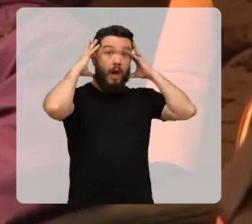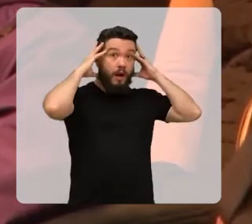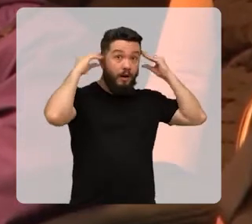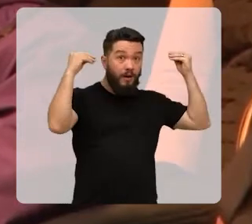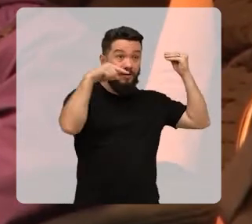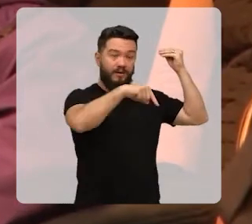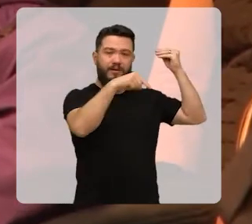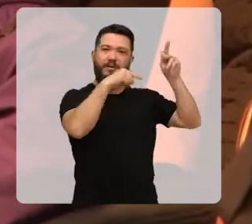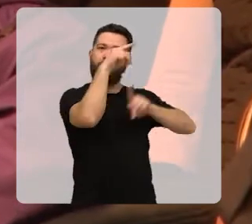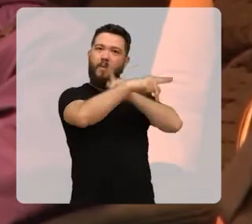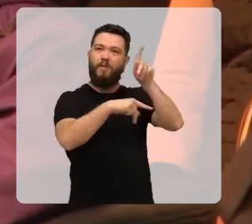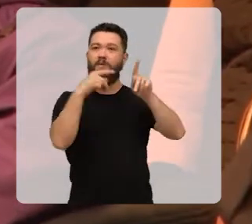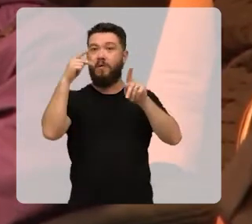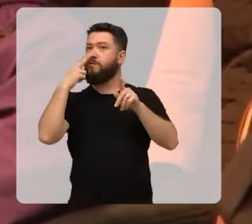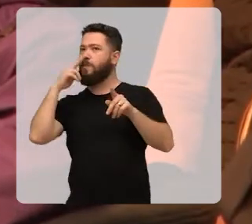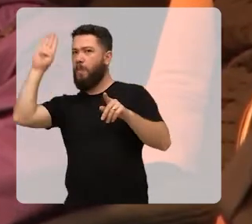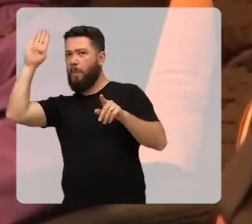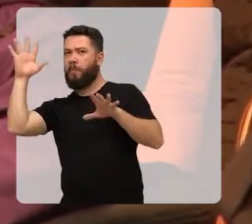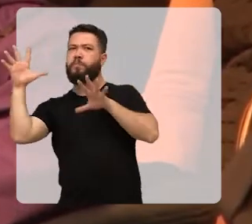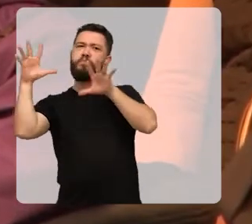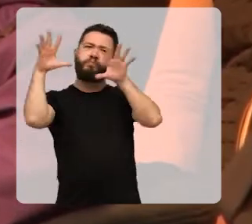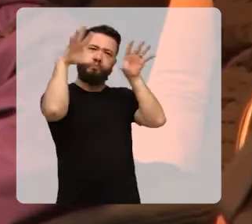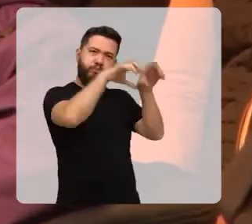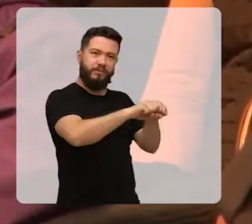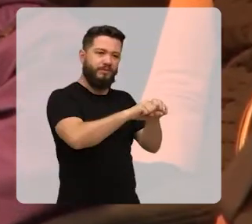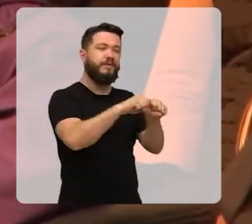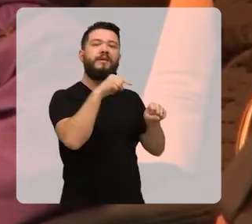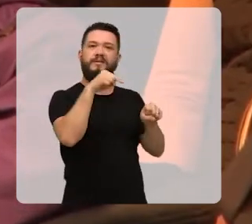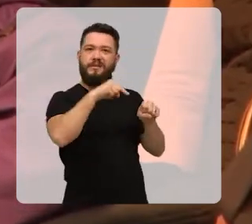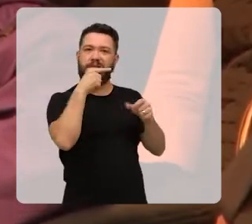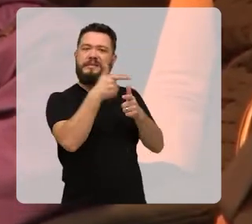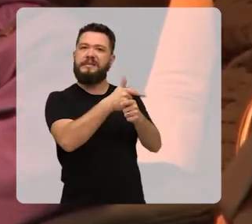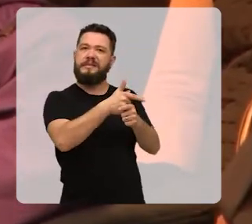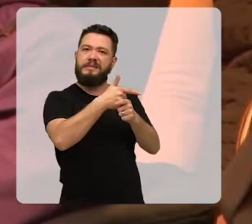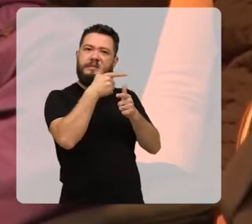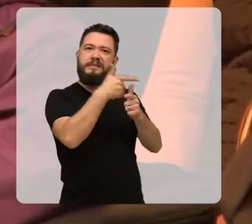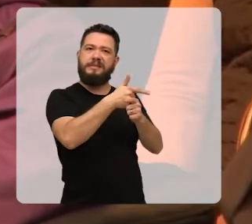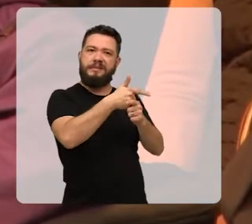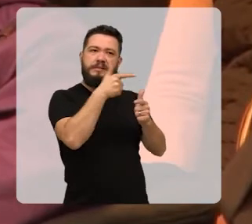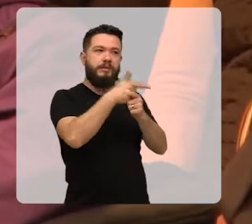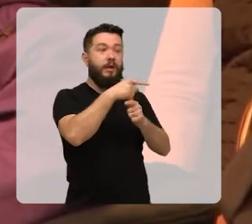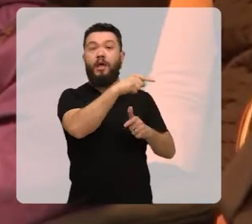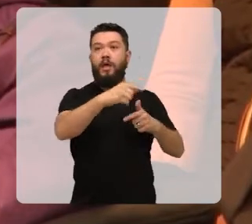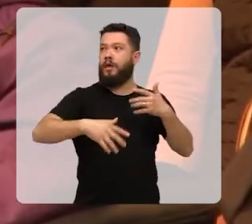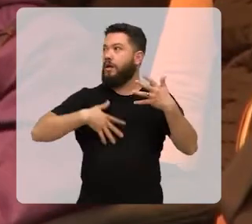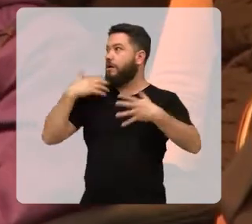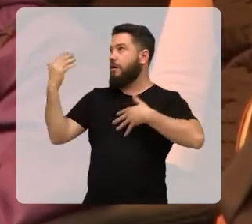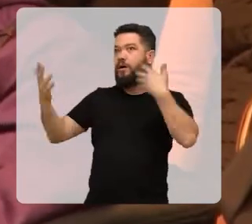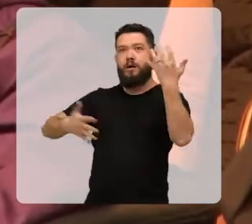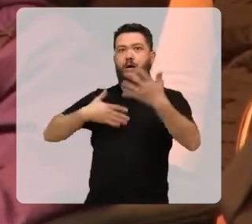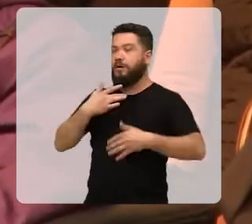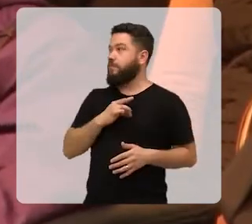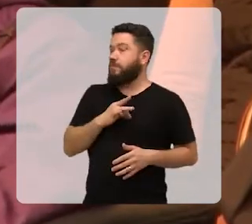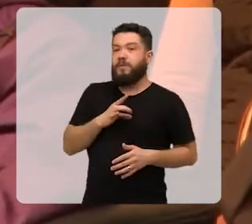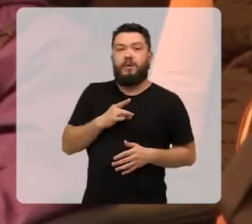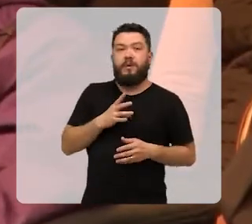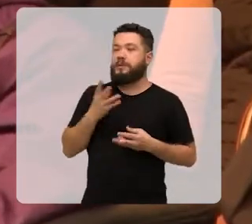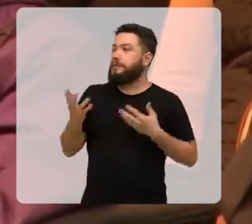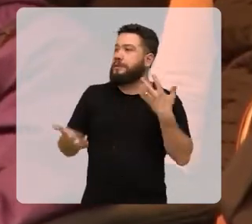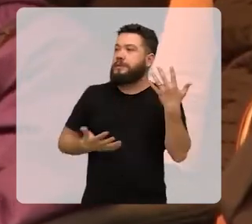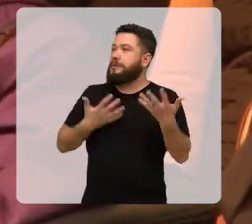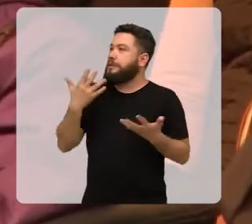ocupação nazista era sujeita a ameaças de vida ficaram aterrorizadas e com medo de agir